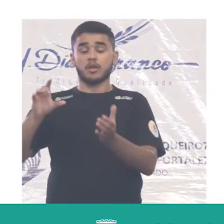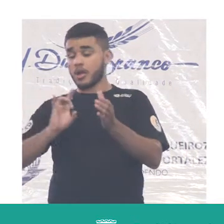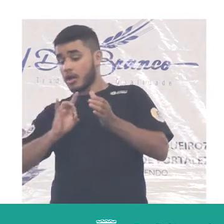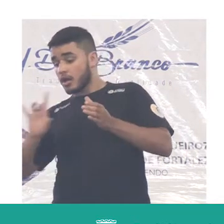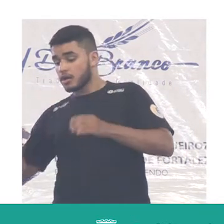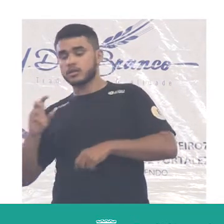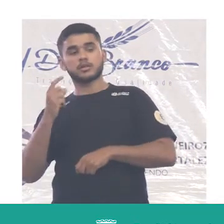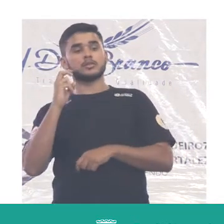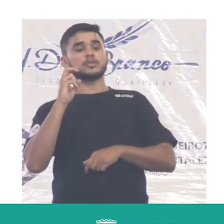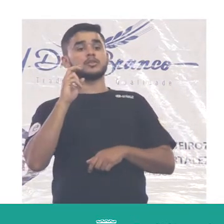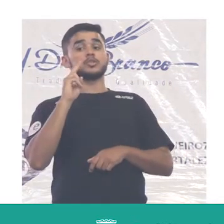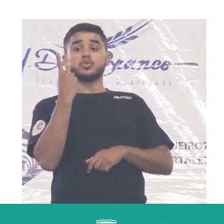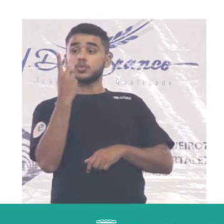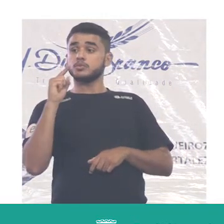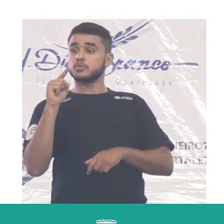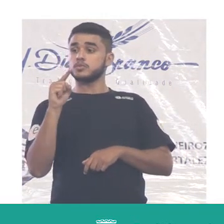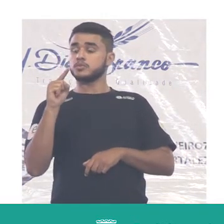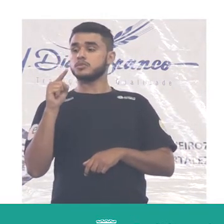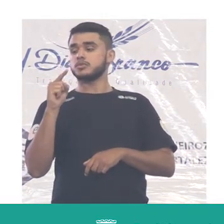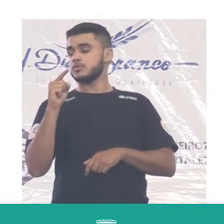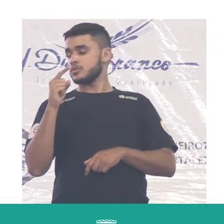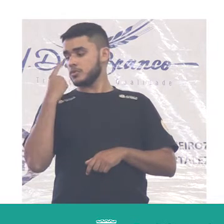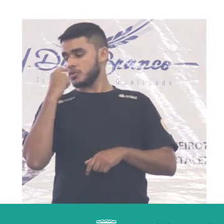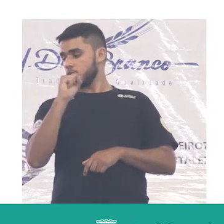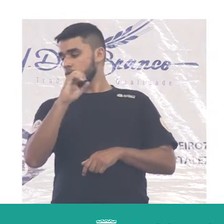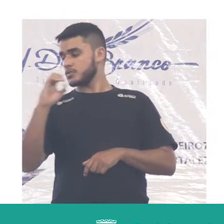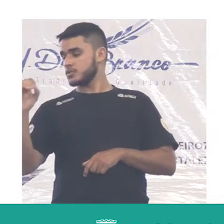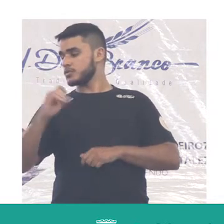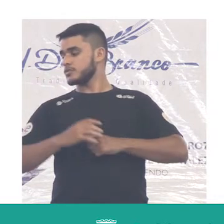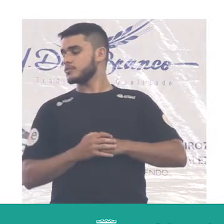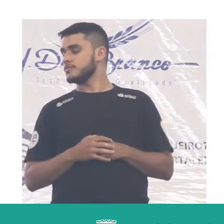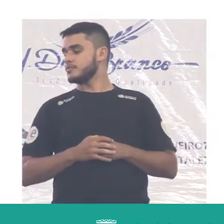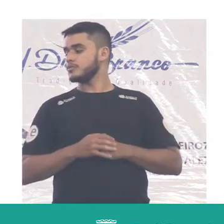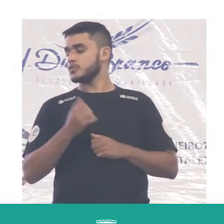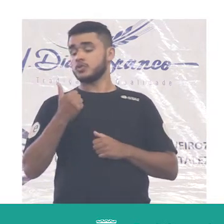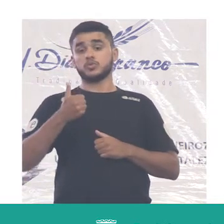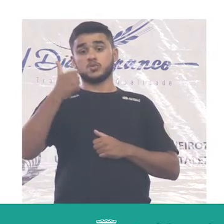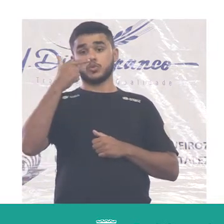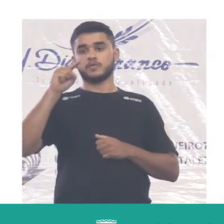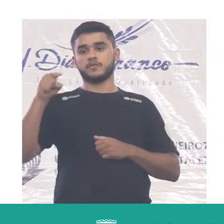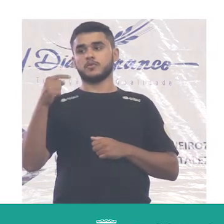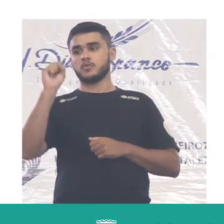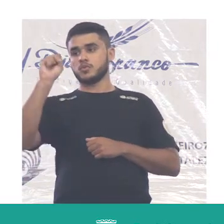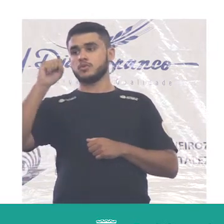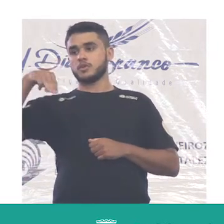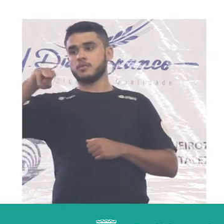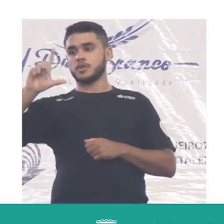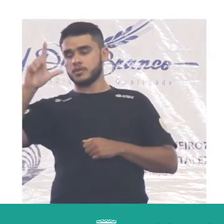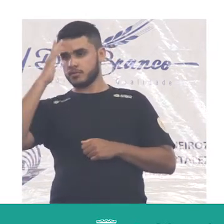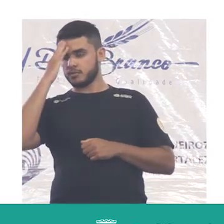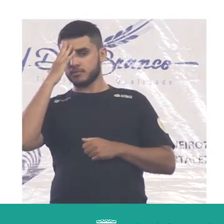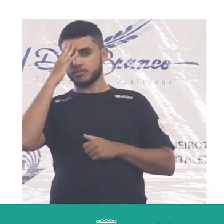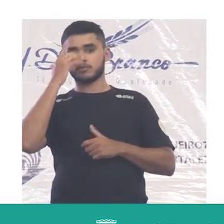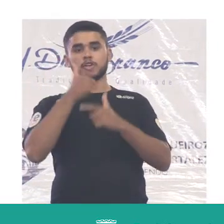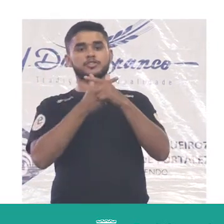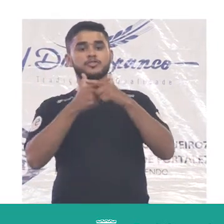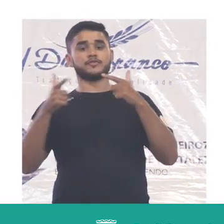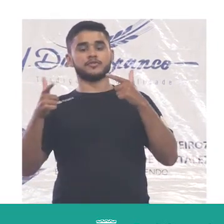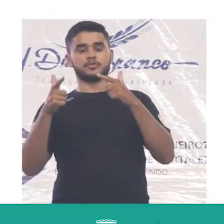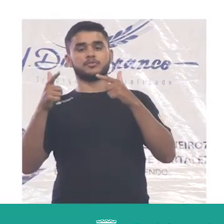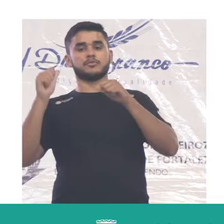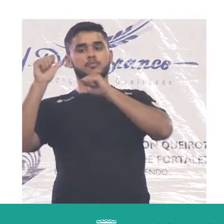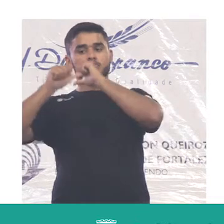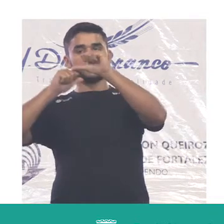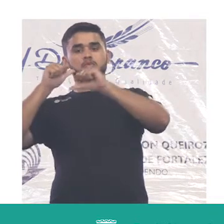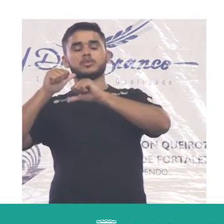mede 12.800 ml. Se são 12.800 ml, você divide por 1.000 para chegar em litros. Vai